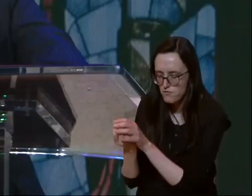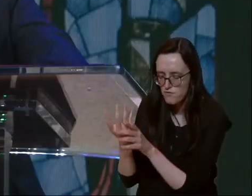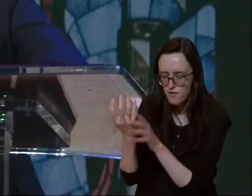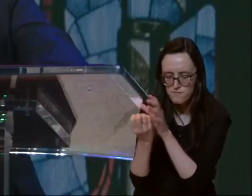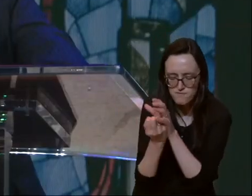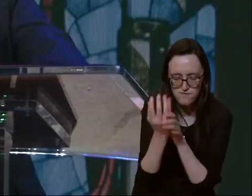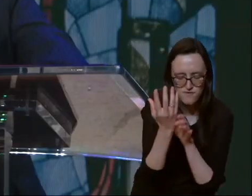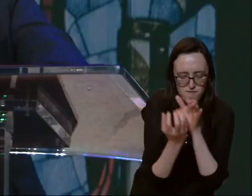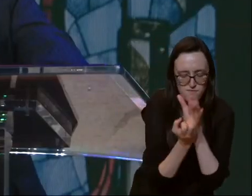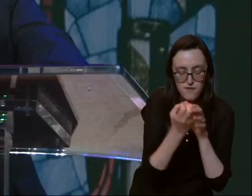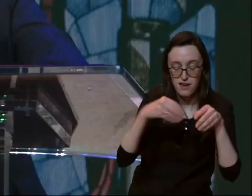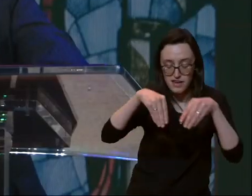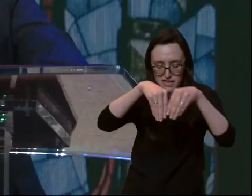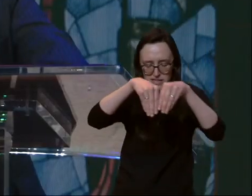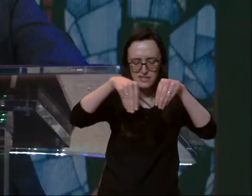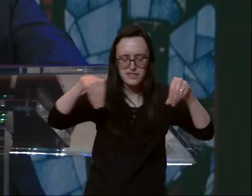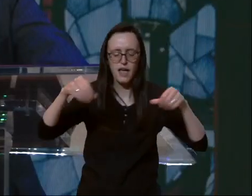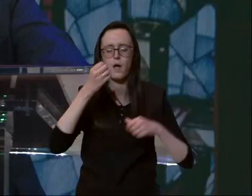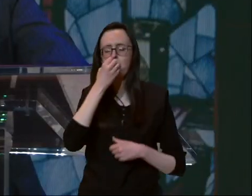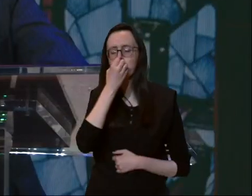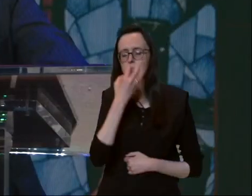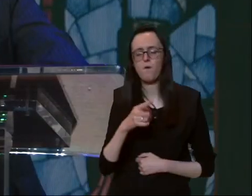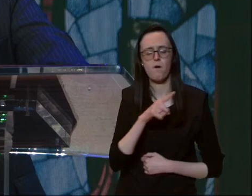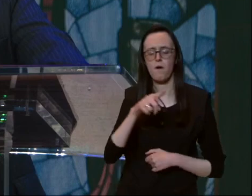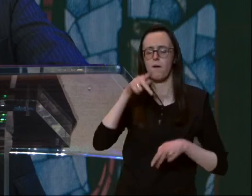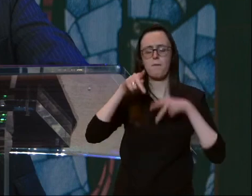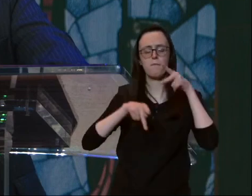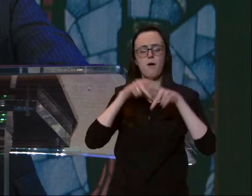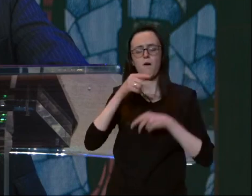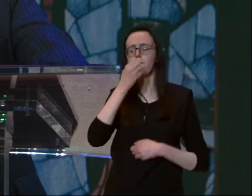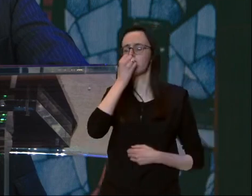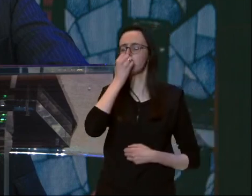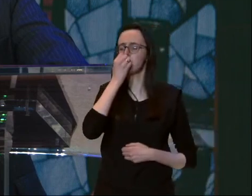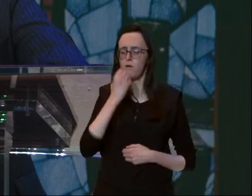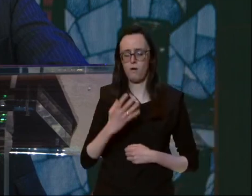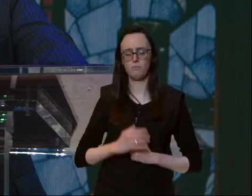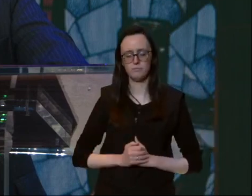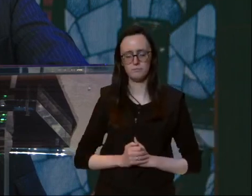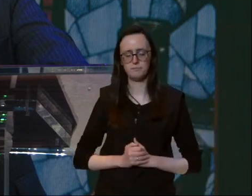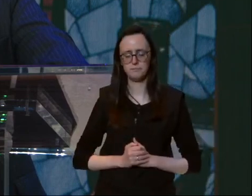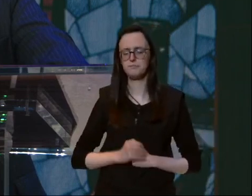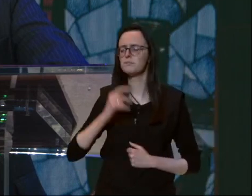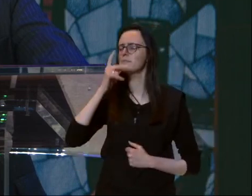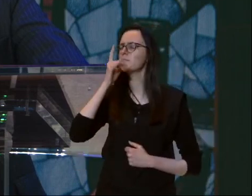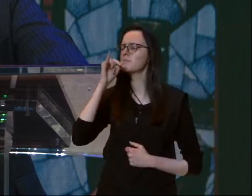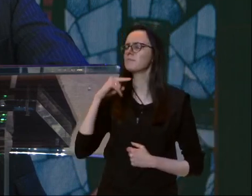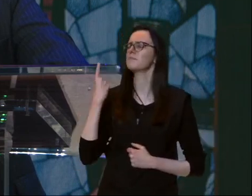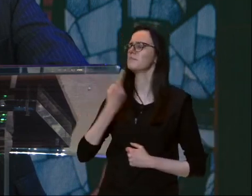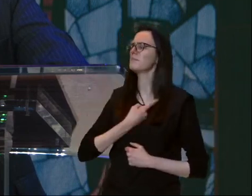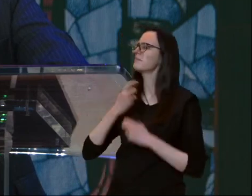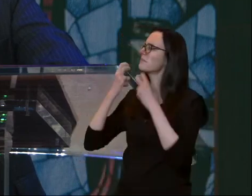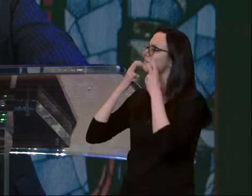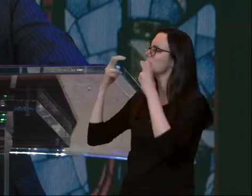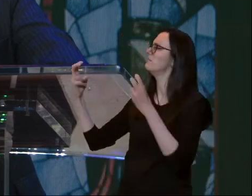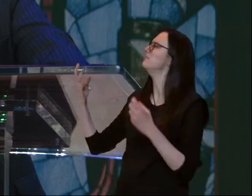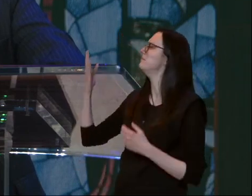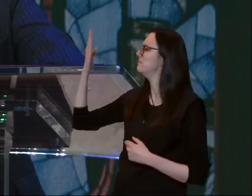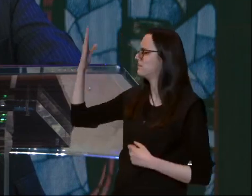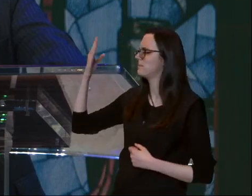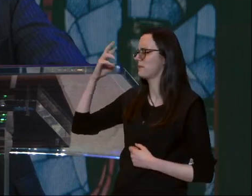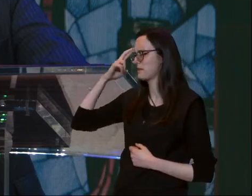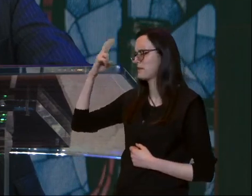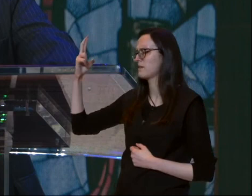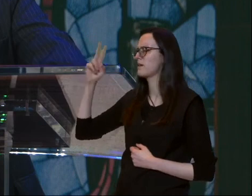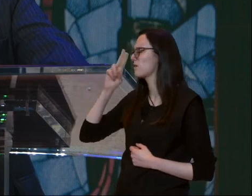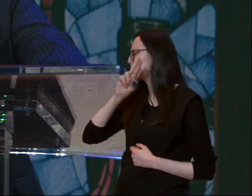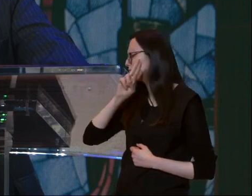terra boa. É um povo bom. E, Pai, nós clamamos ao Senhor